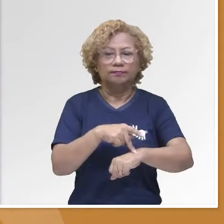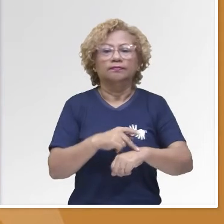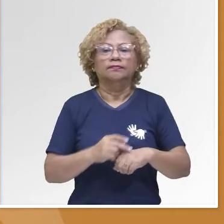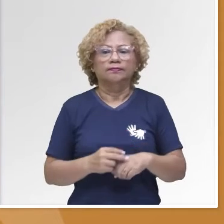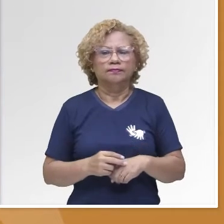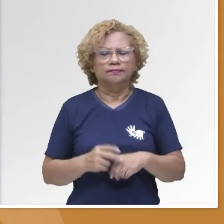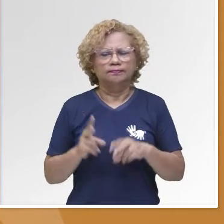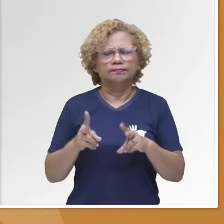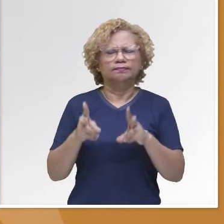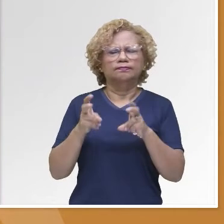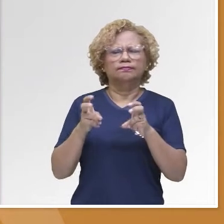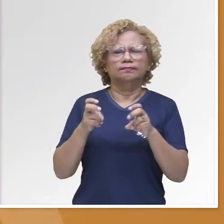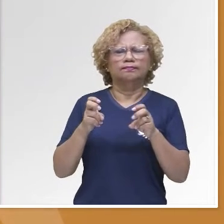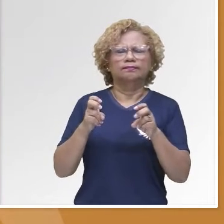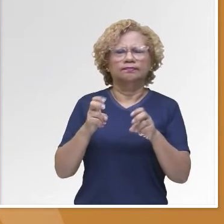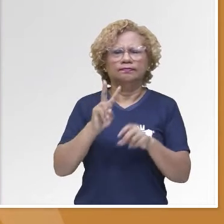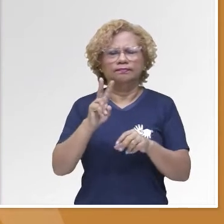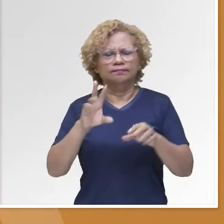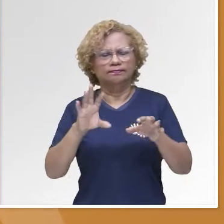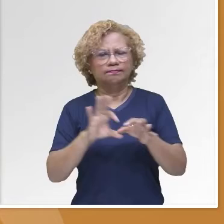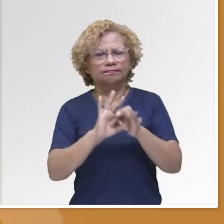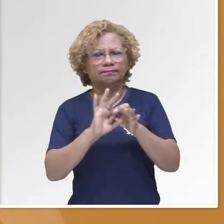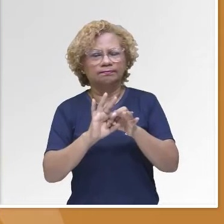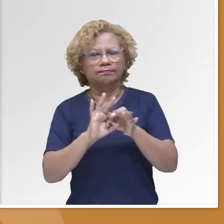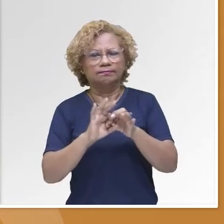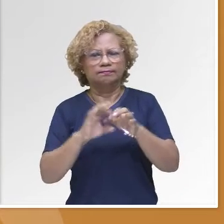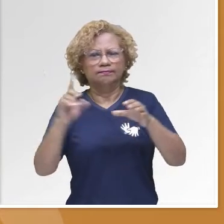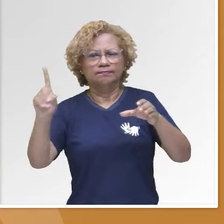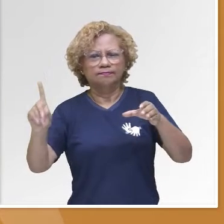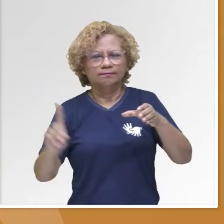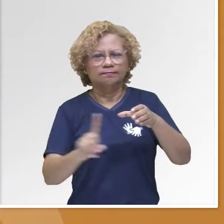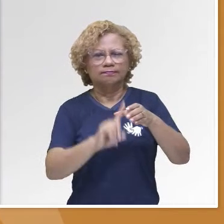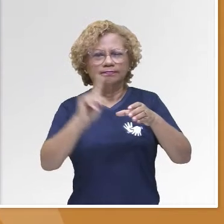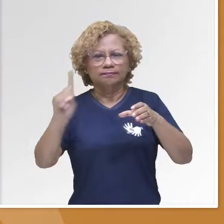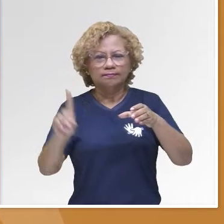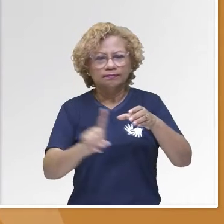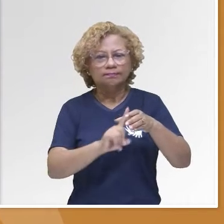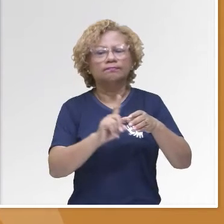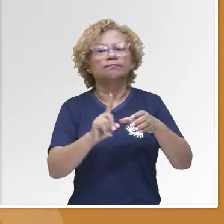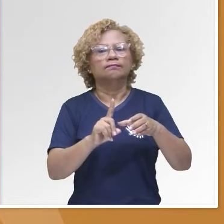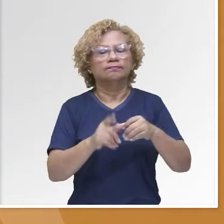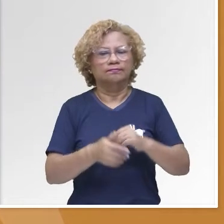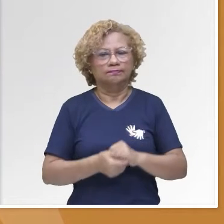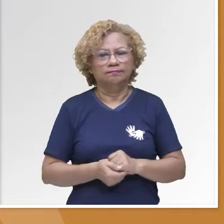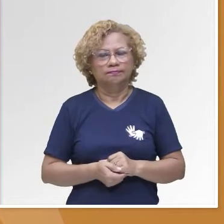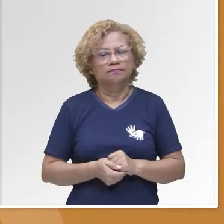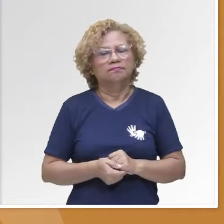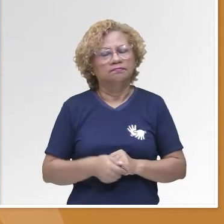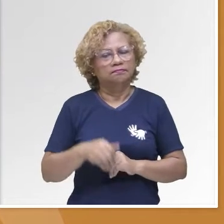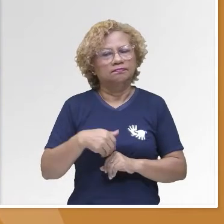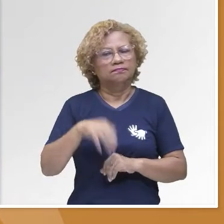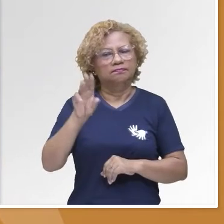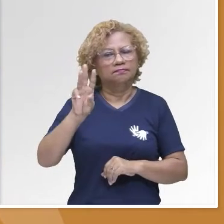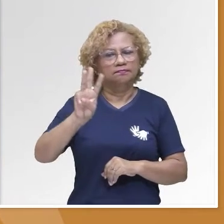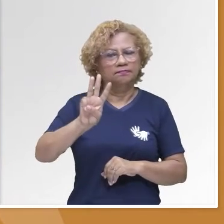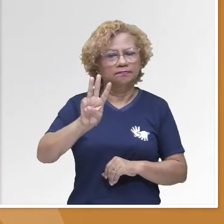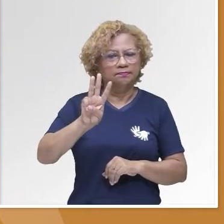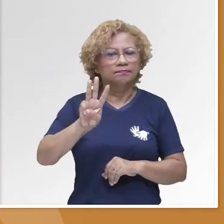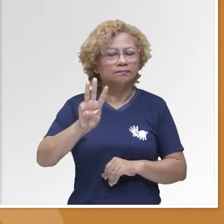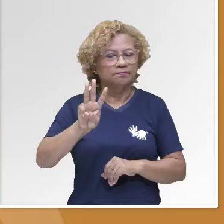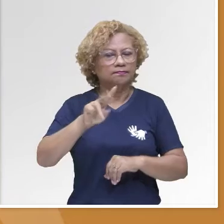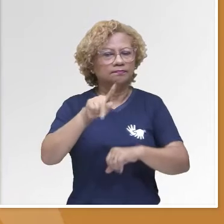juntar em acordo comercial. Então, a gente vai verificar que quando 2 países ou mais começam a se